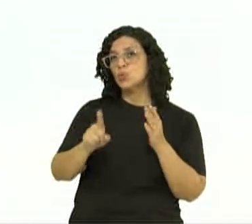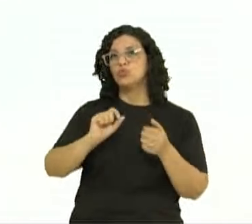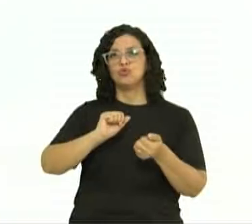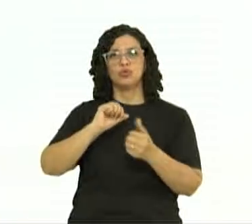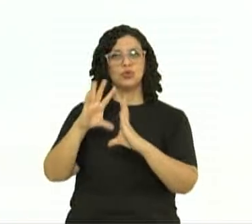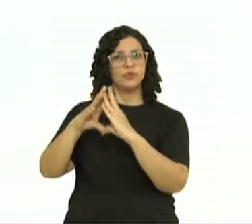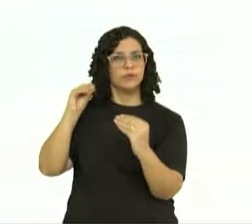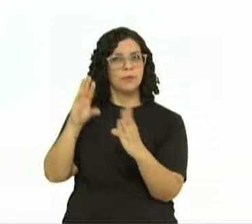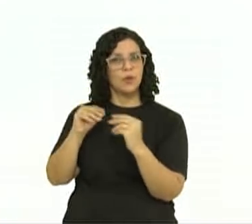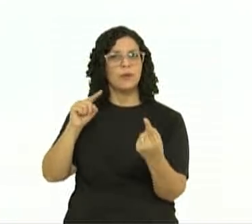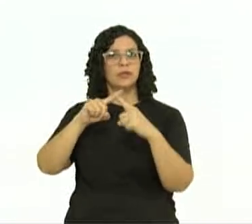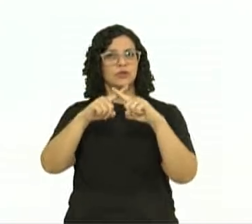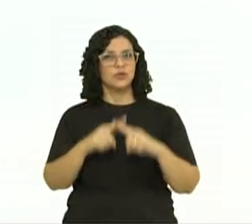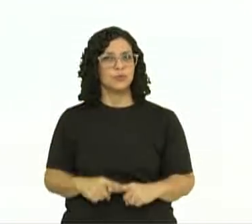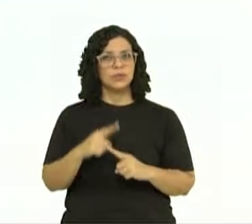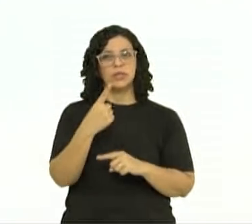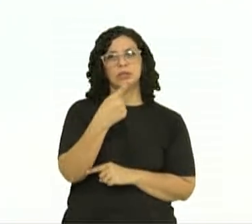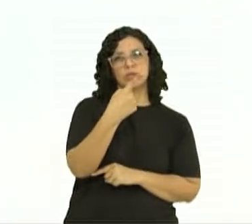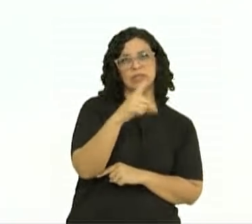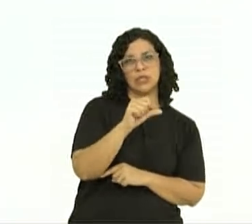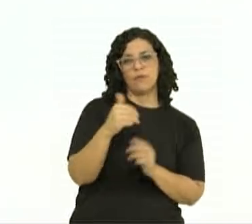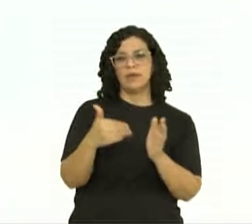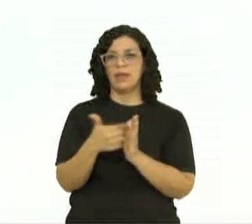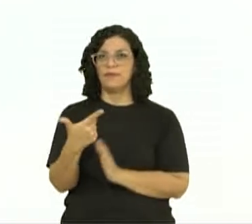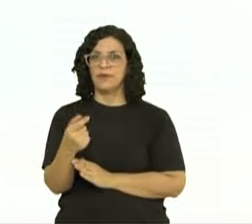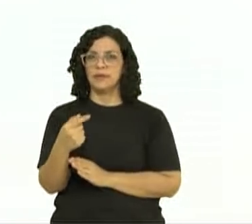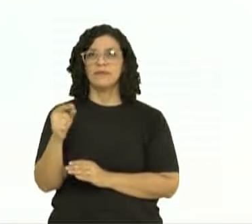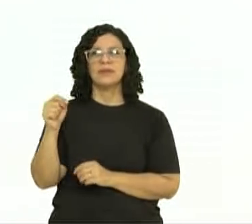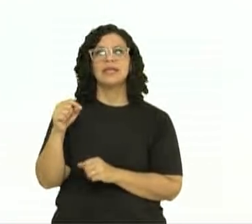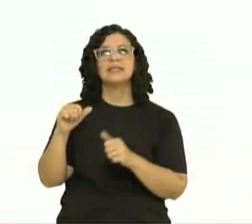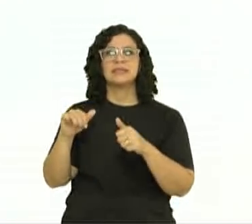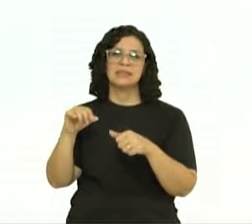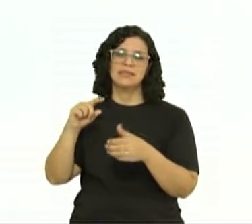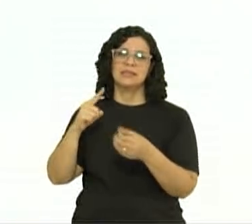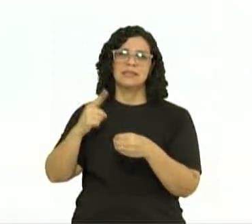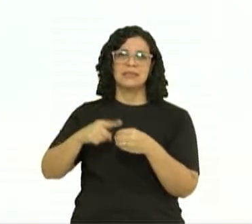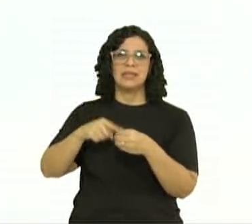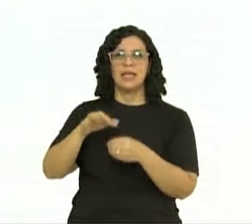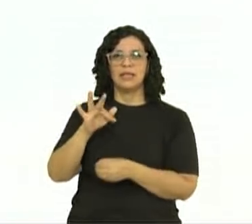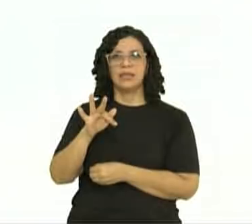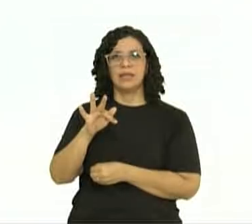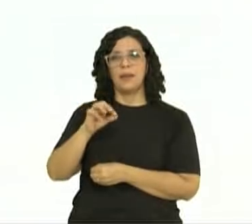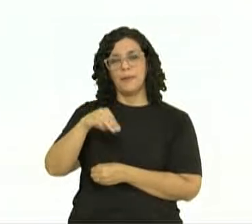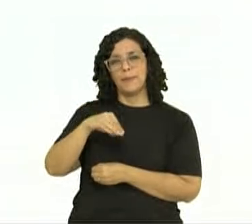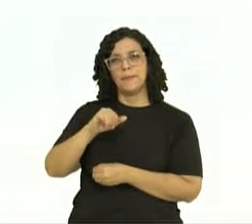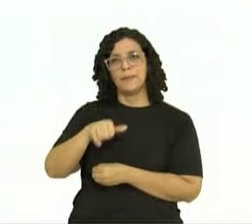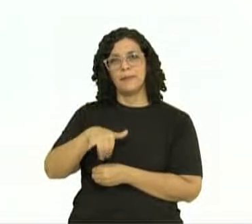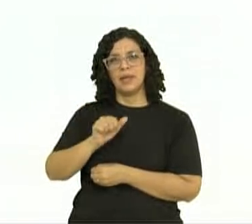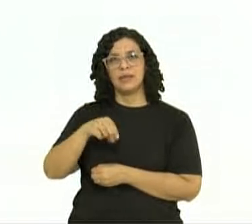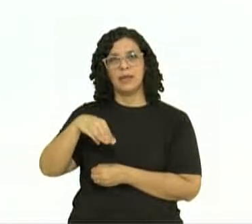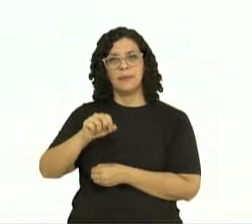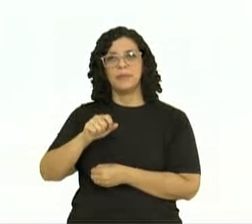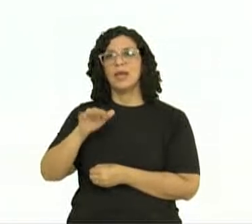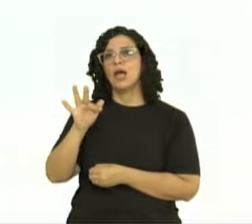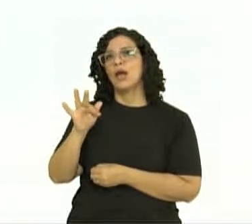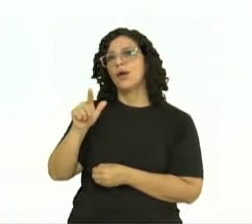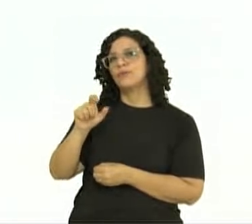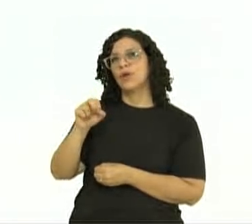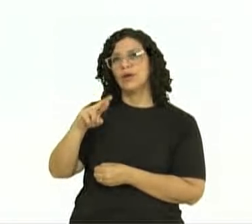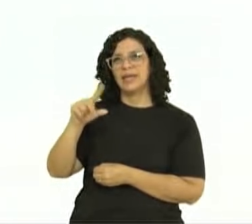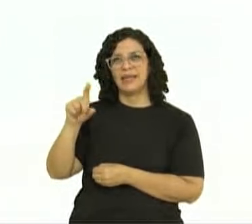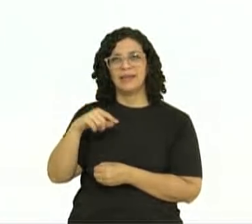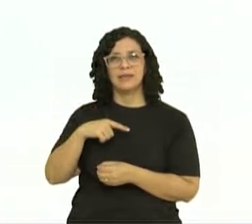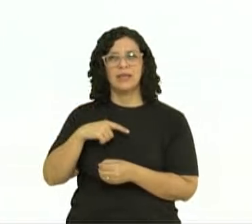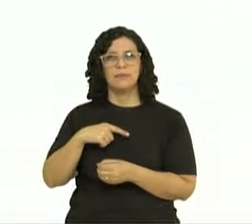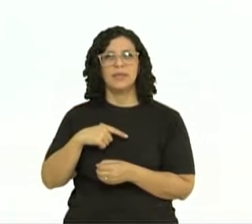futebol americano da temporada 19-20, né? O estádio que fica em Miami, né? No estado da Flórida, né? Aqui nós temos a final em 19-20